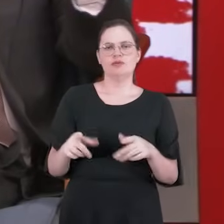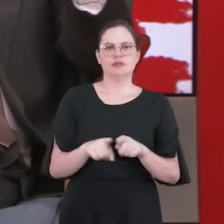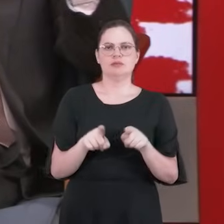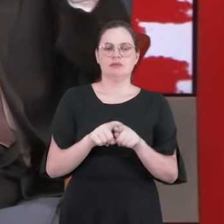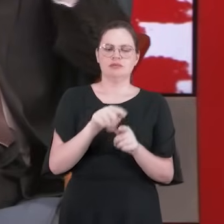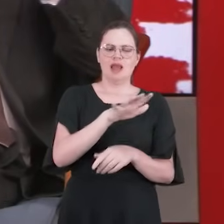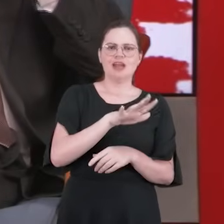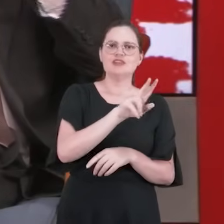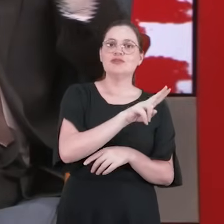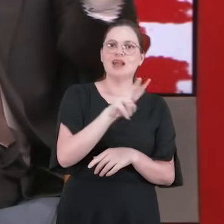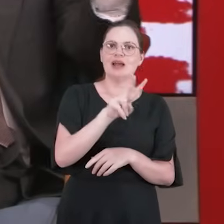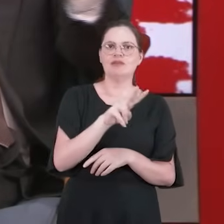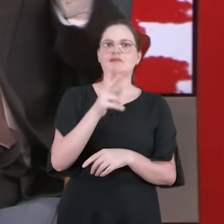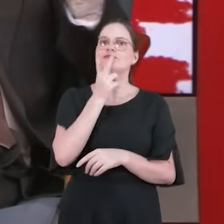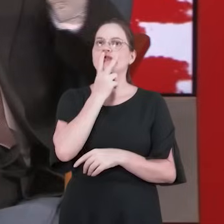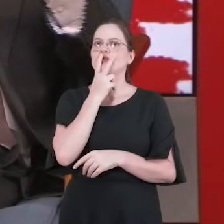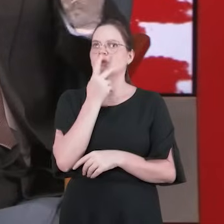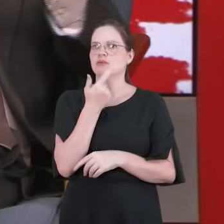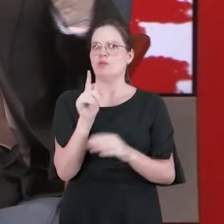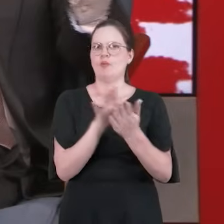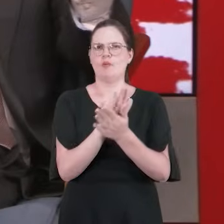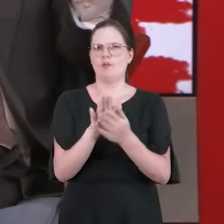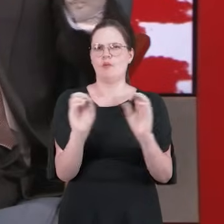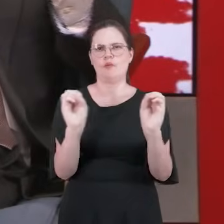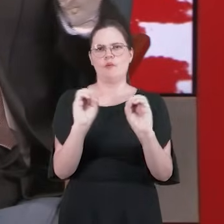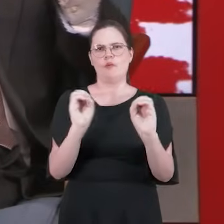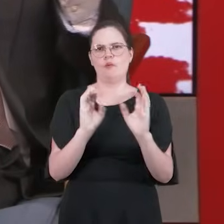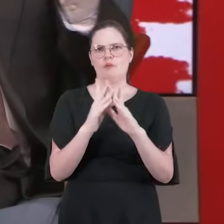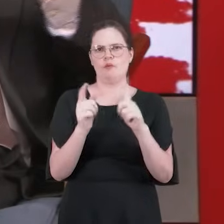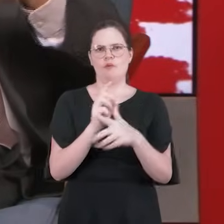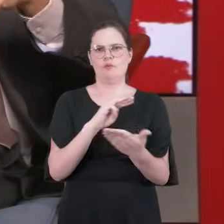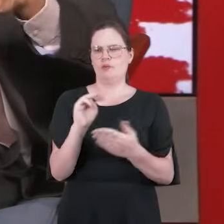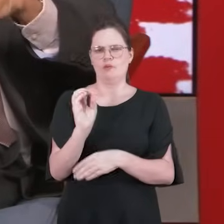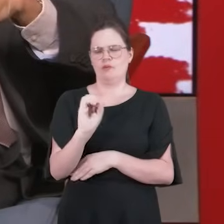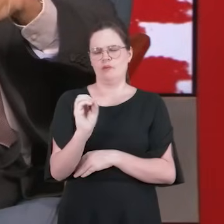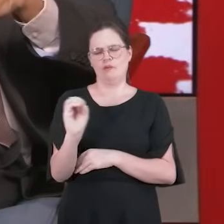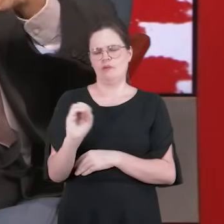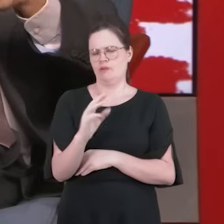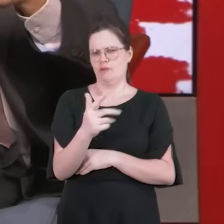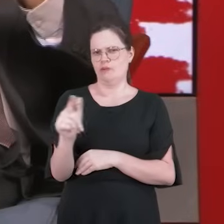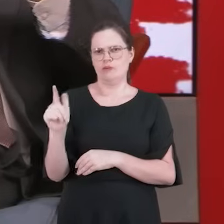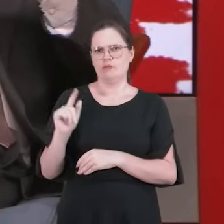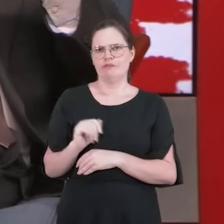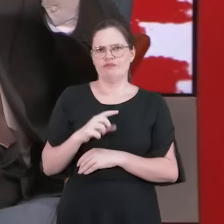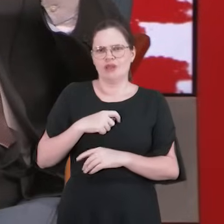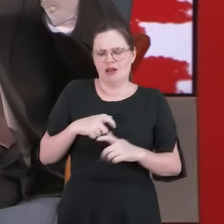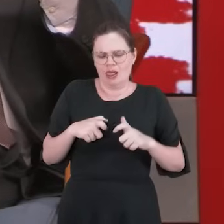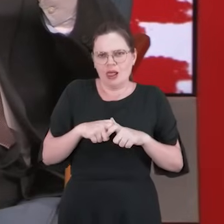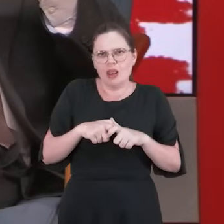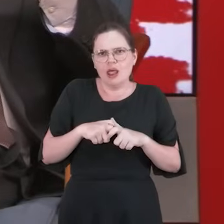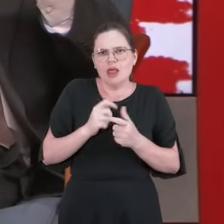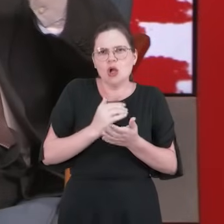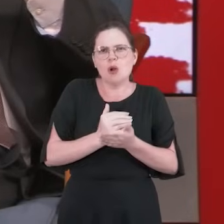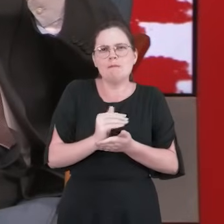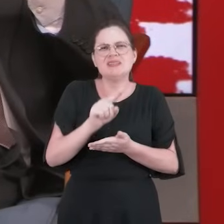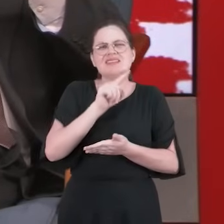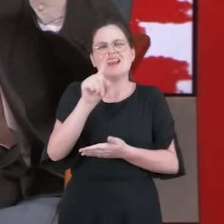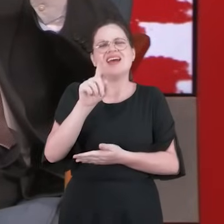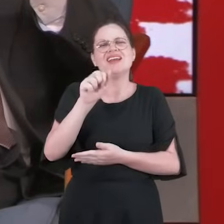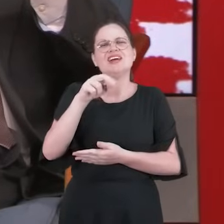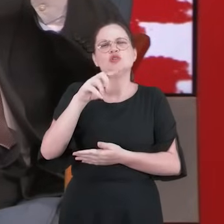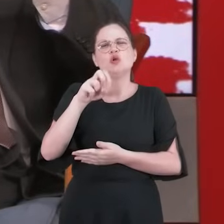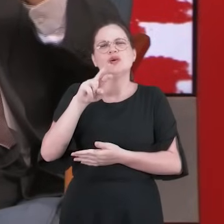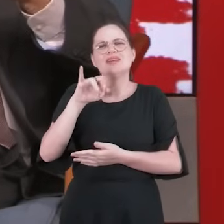Ataíde, por aqui, porque Vitória não tinha nada, não existia nada em Vitória, nenhuma, né? Tinha um grupinho começando lá em Andorinhas, mas